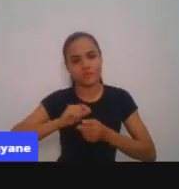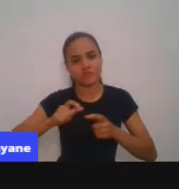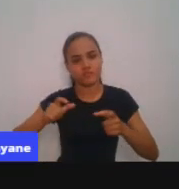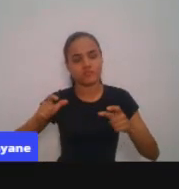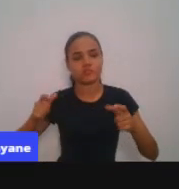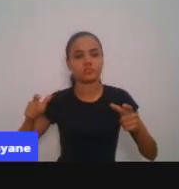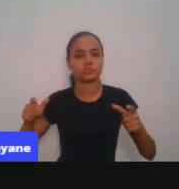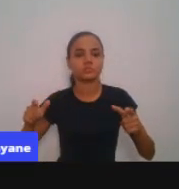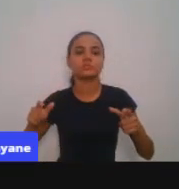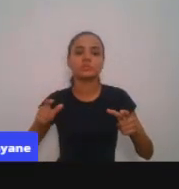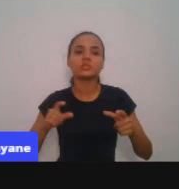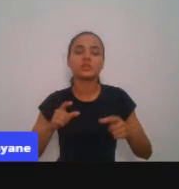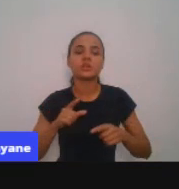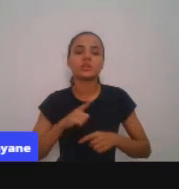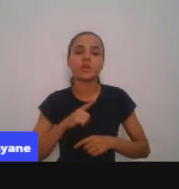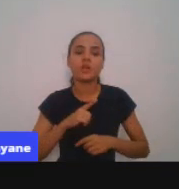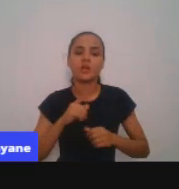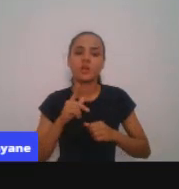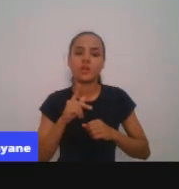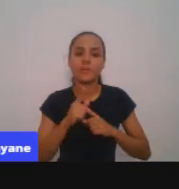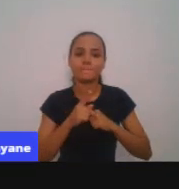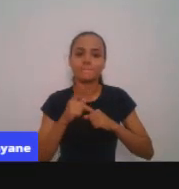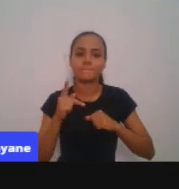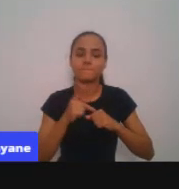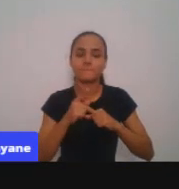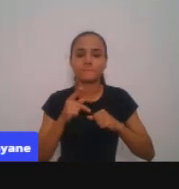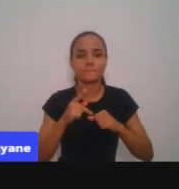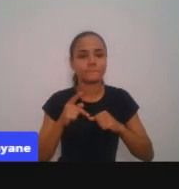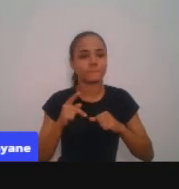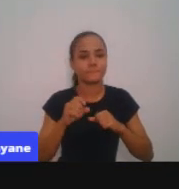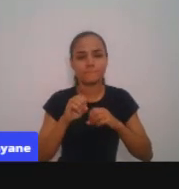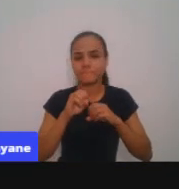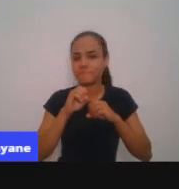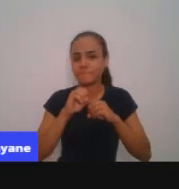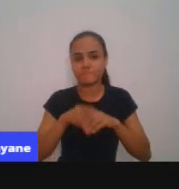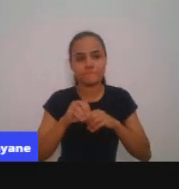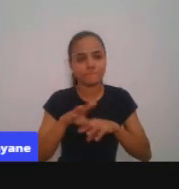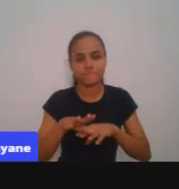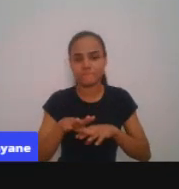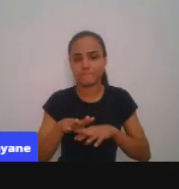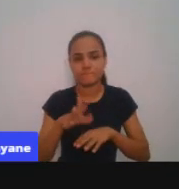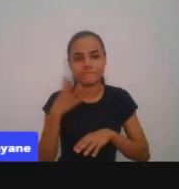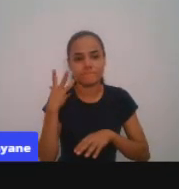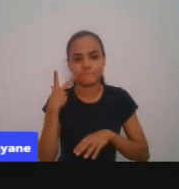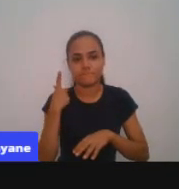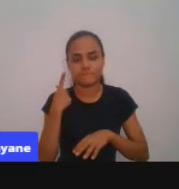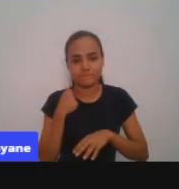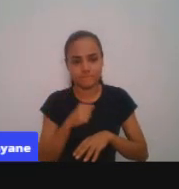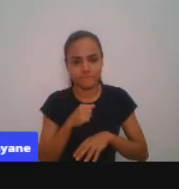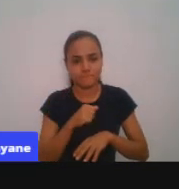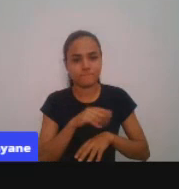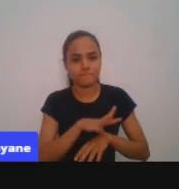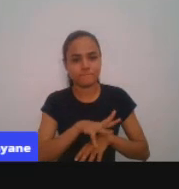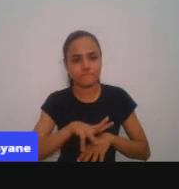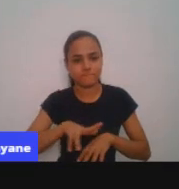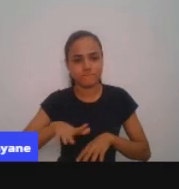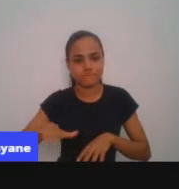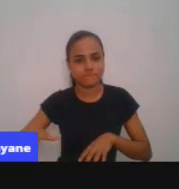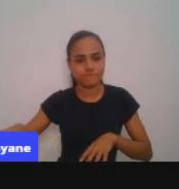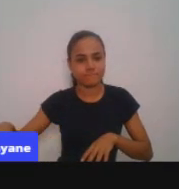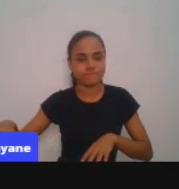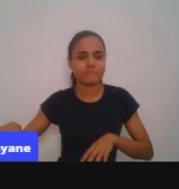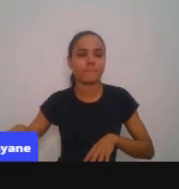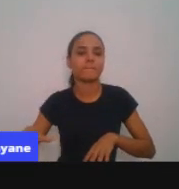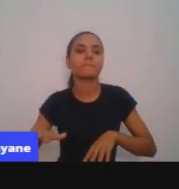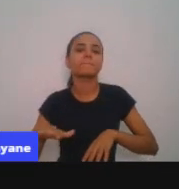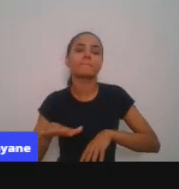educação infantil, inclusive, né? Então, assim, conhecimento não falta, né, para poder trabalhar e pensar